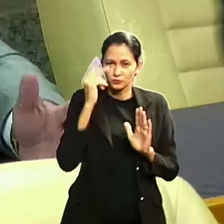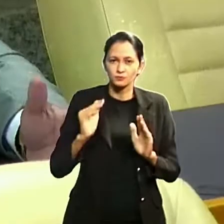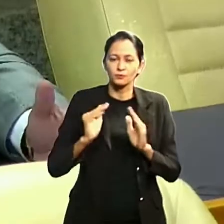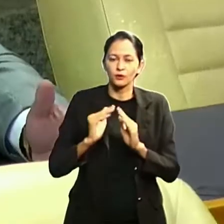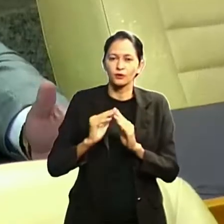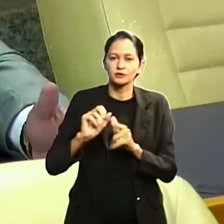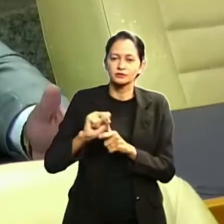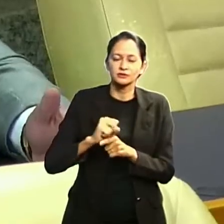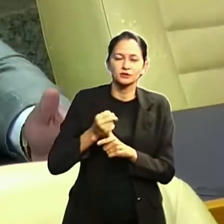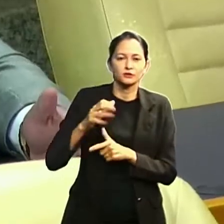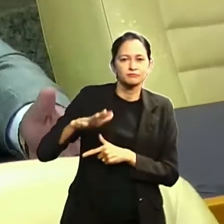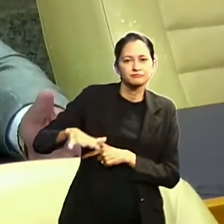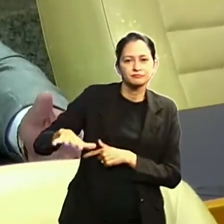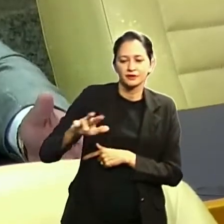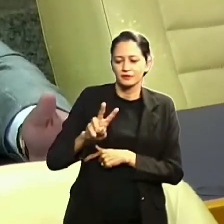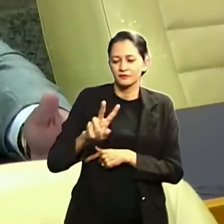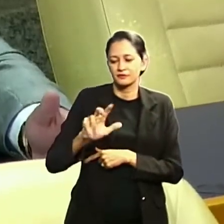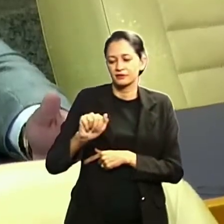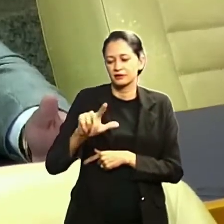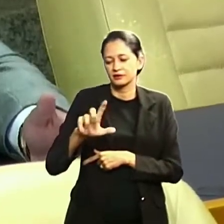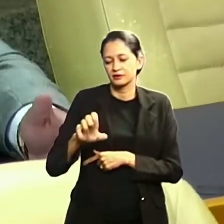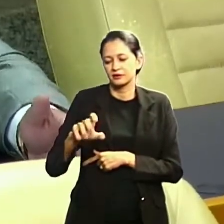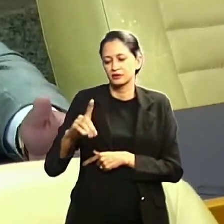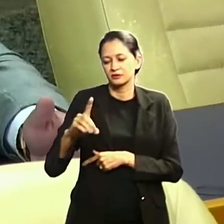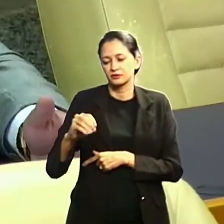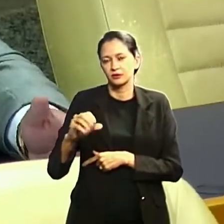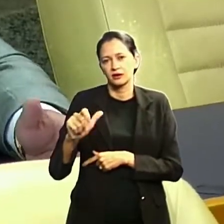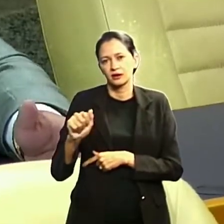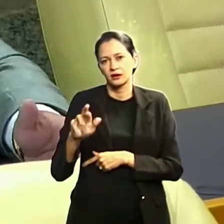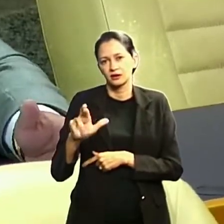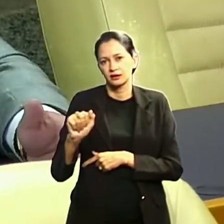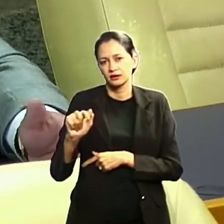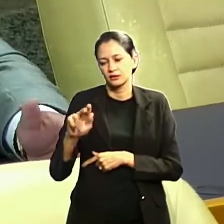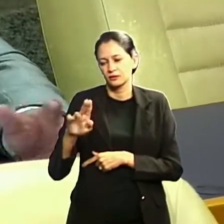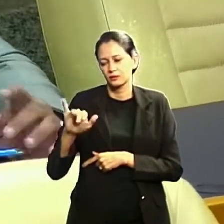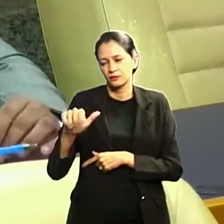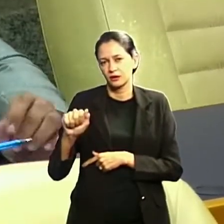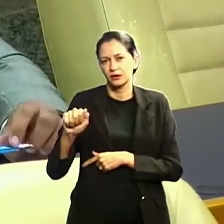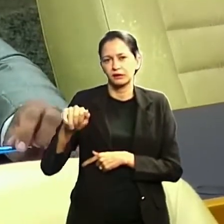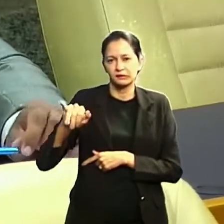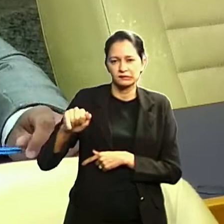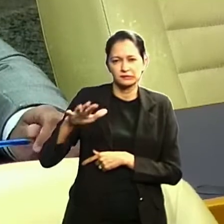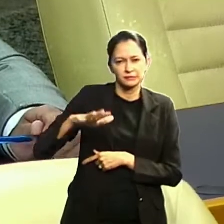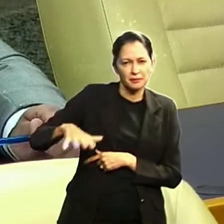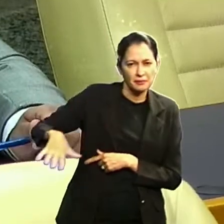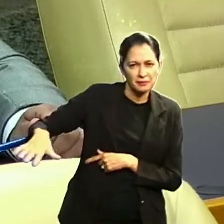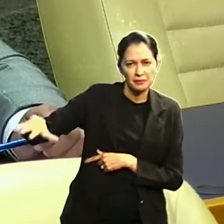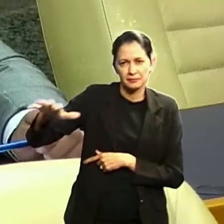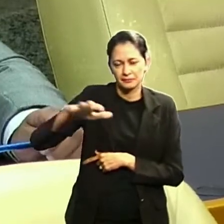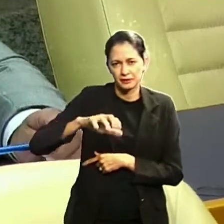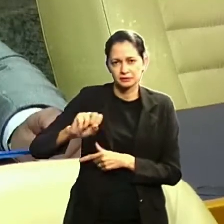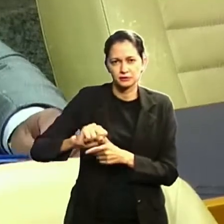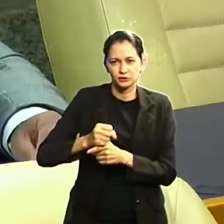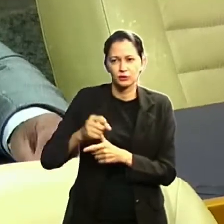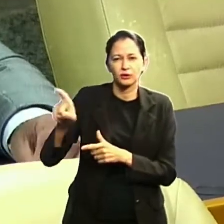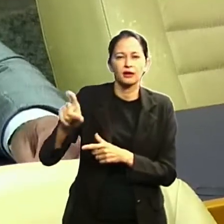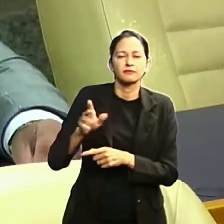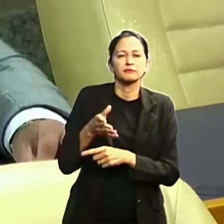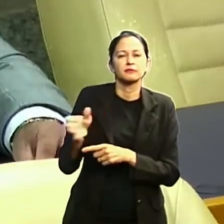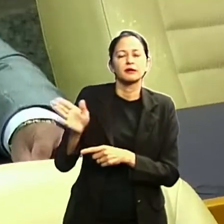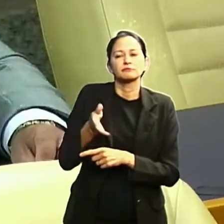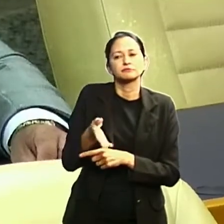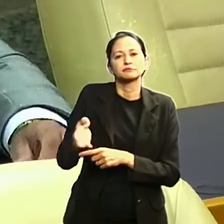Araguaia, sentido a região do Pós-Meia Ponte, Vila Pedroso, Santo Hilário, bairro adjacente, saída para a cidade de Senador